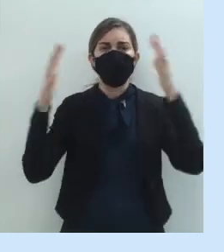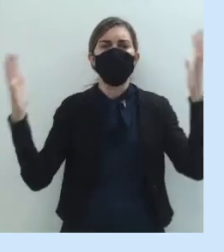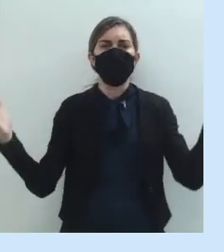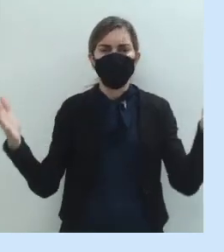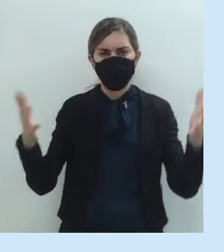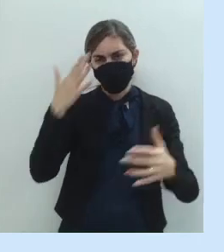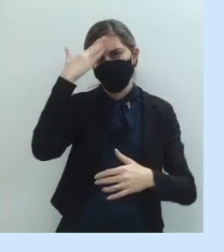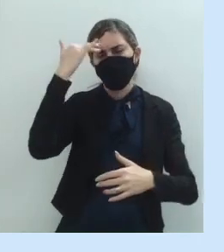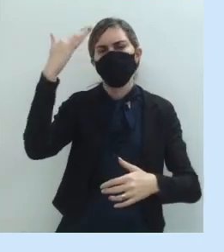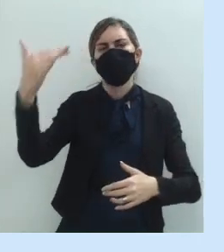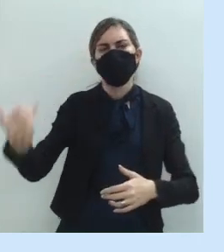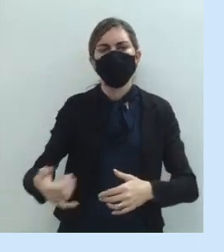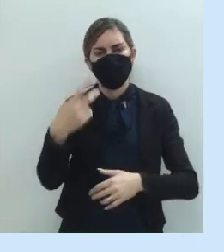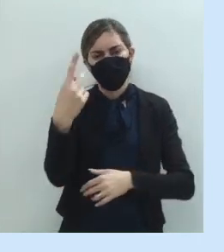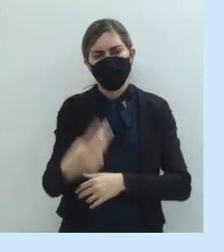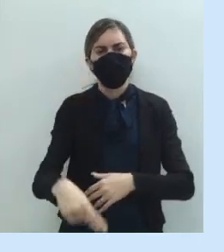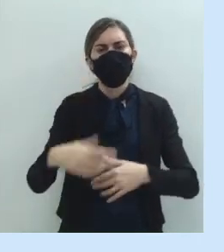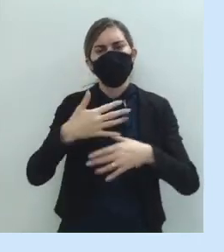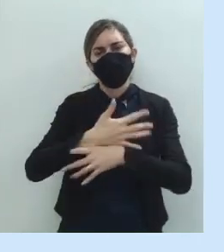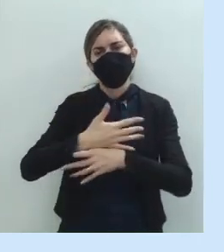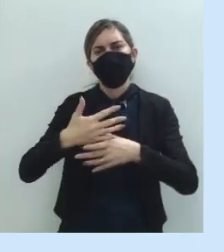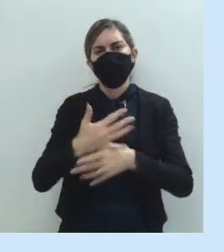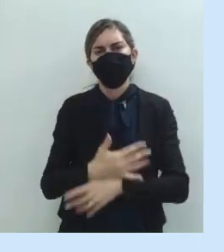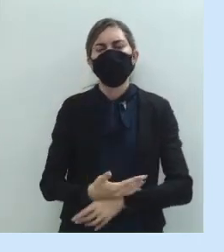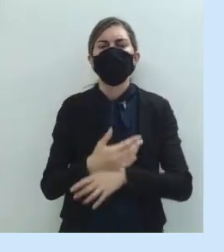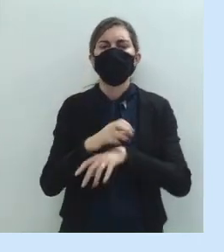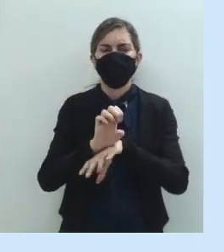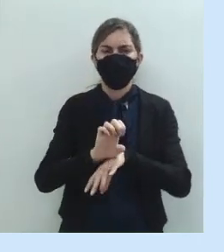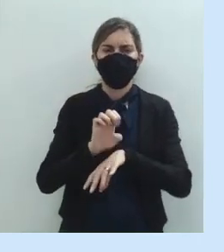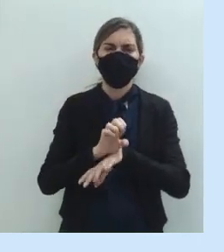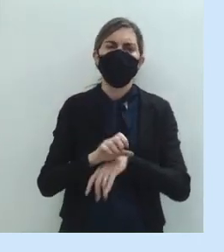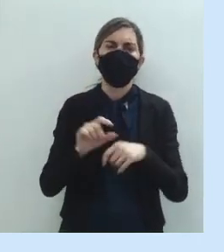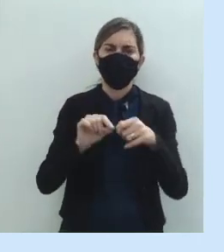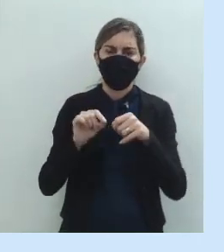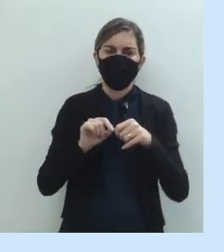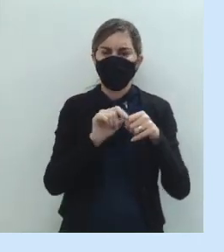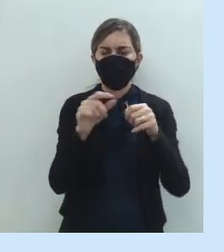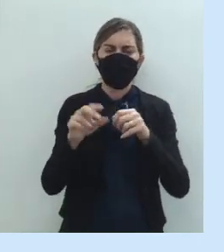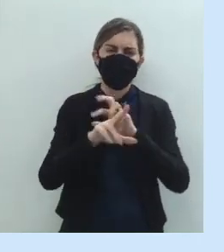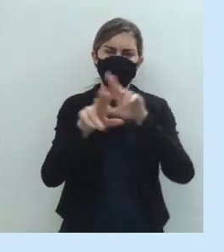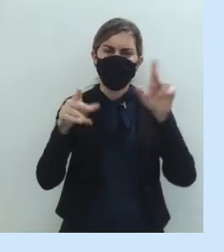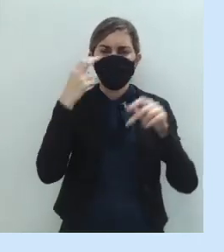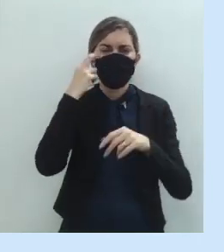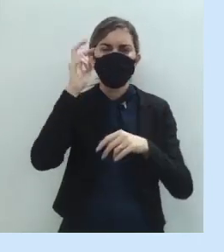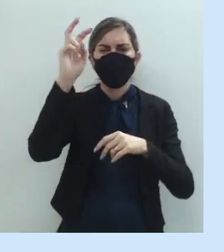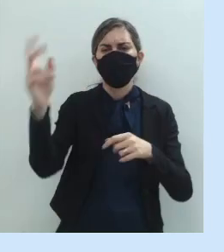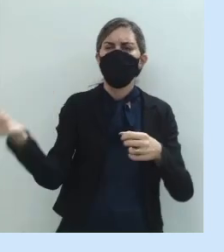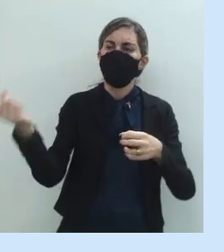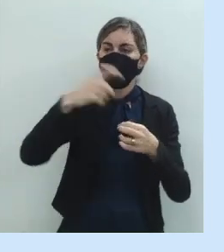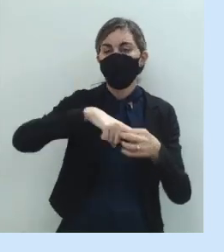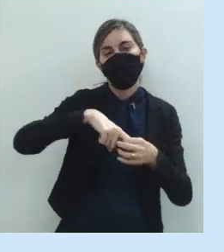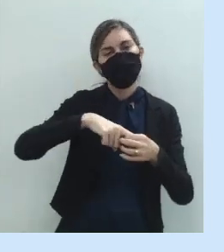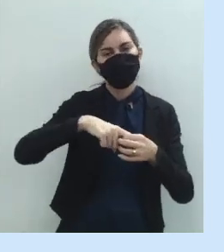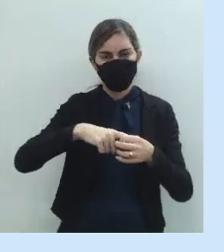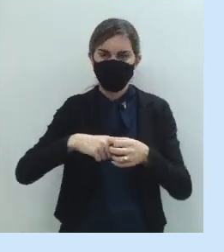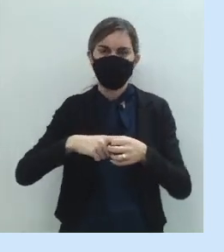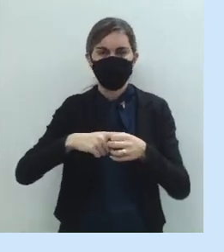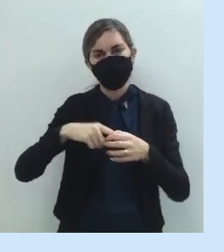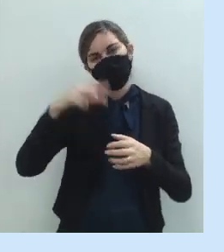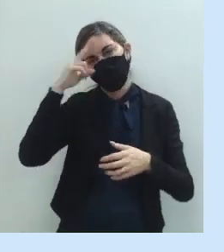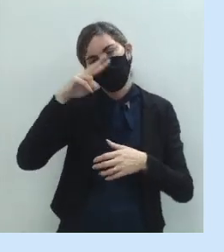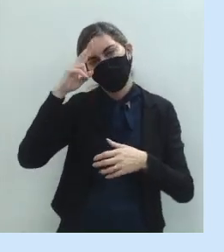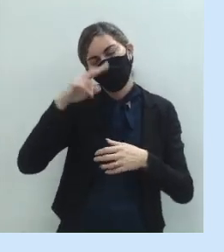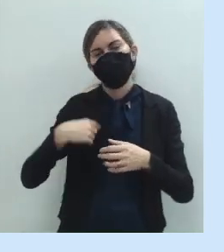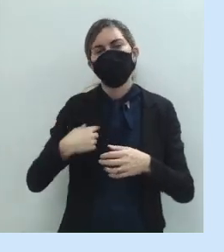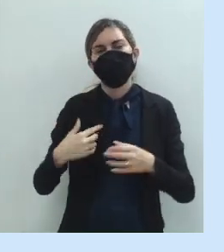grande sucesso aqui na nossa cidade, aqui no nosso estado, fazer com que esses elementos culturais voltassem, né, se